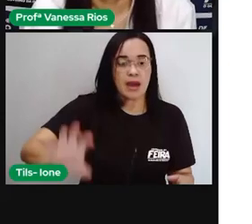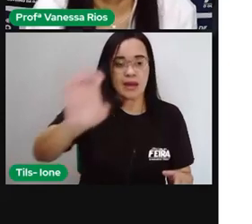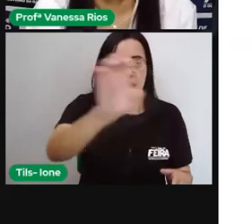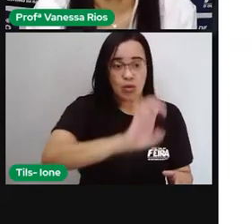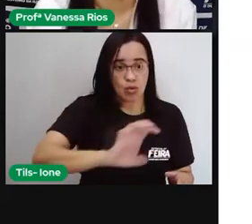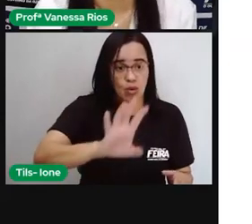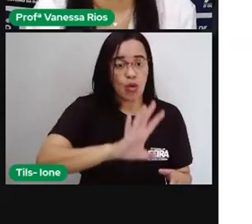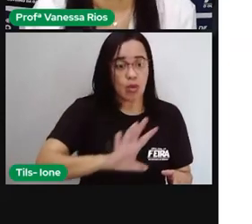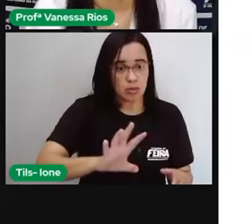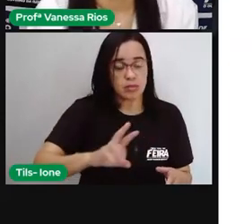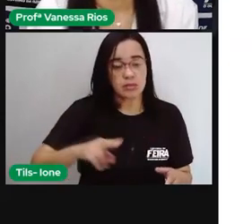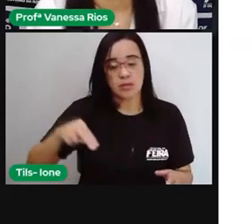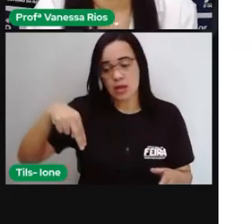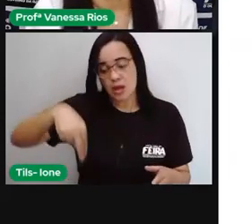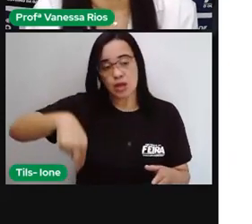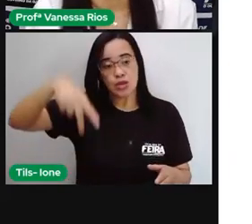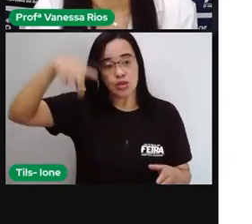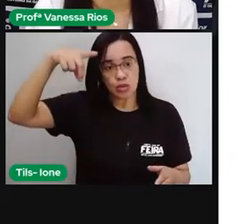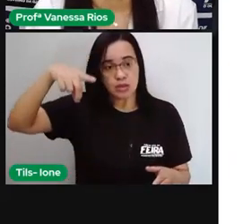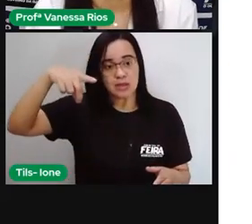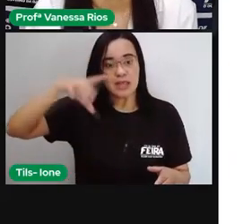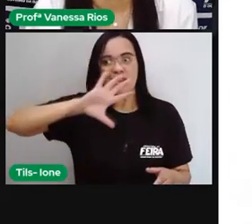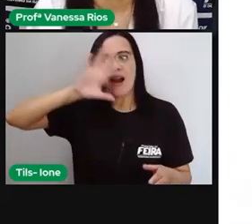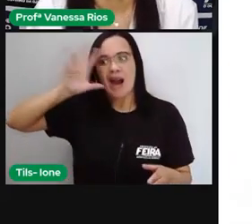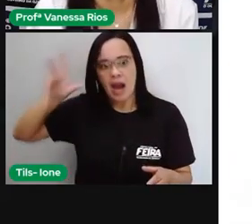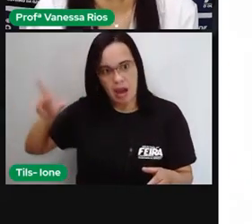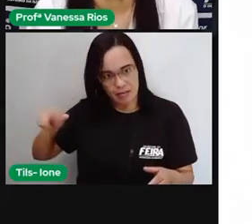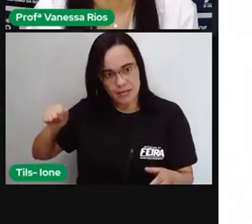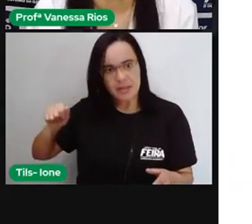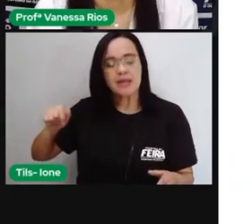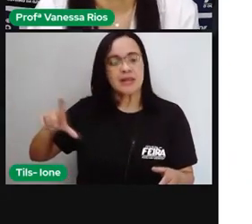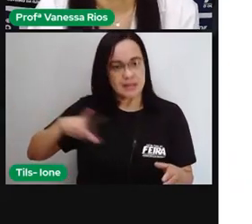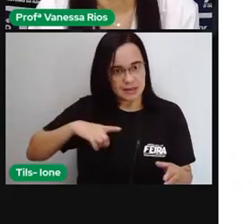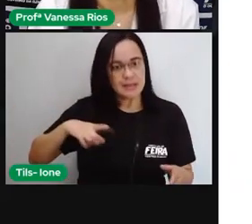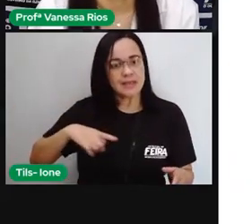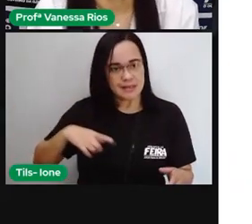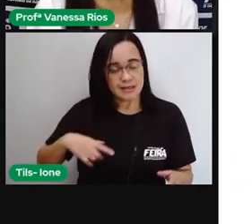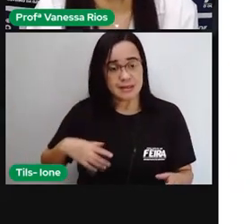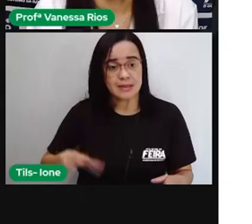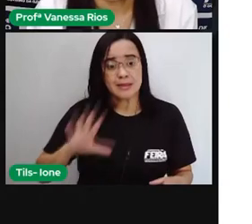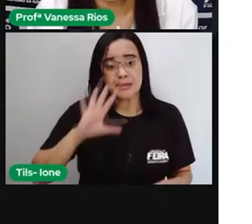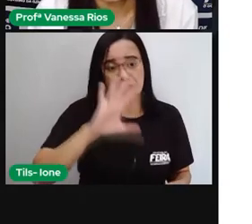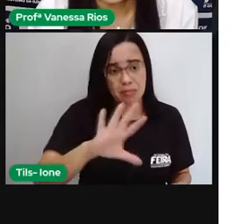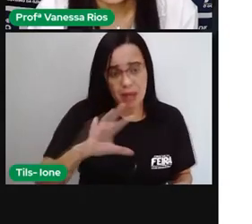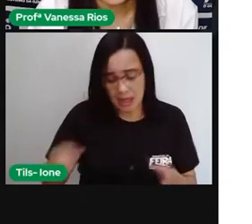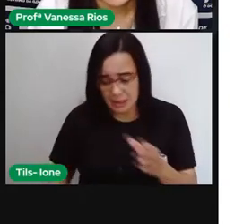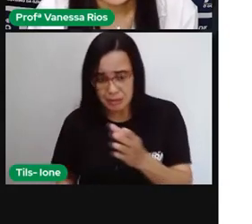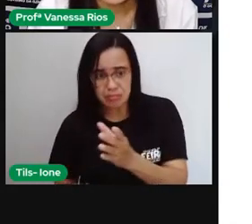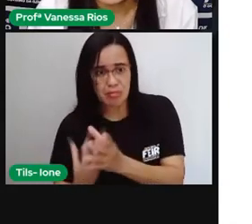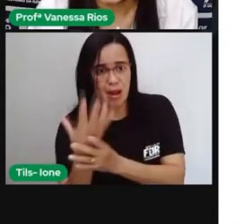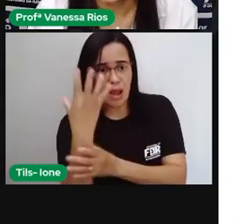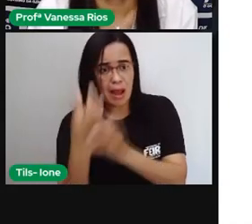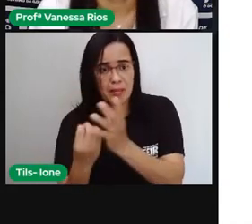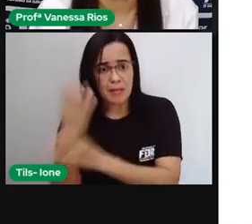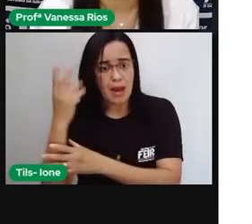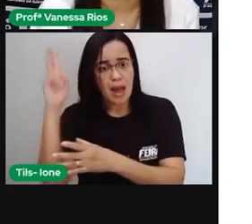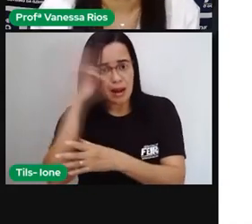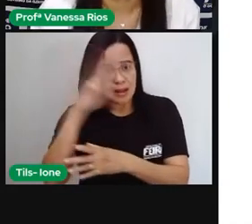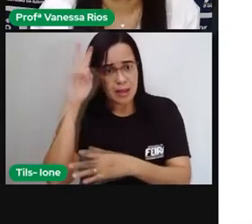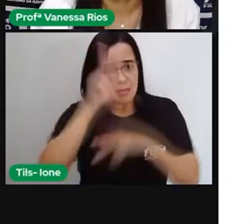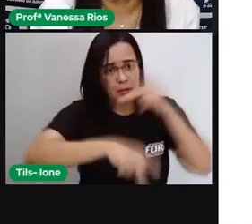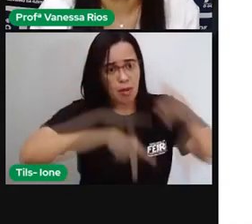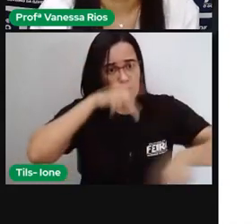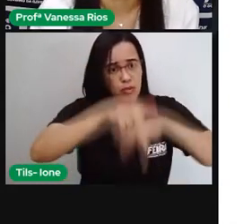com grande força. Mas a gente descende, a gente tem origem aí de um processo de miscigenação, de um processo